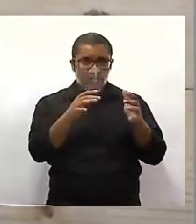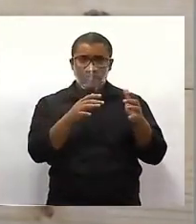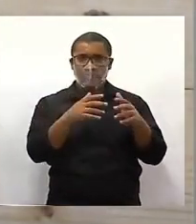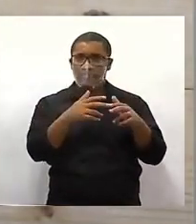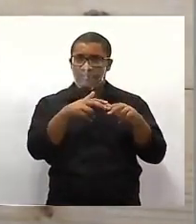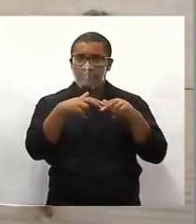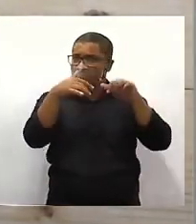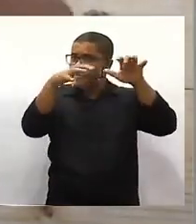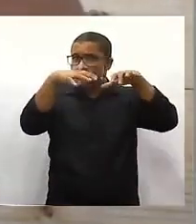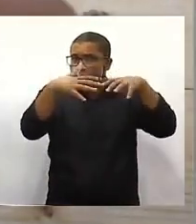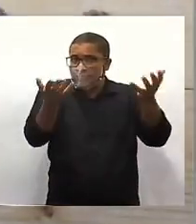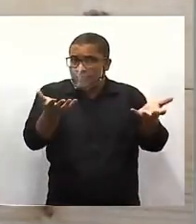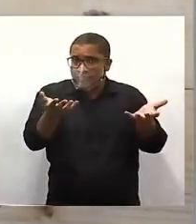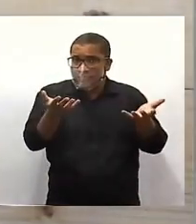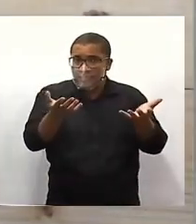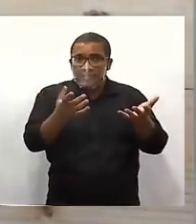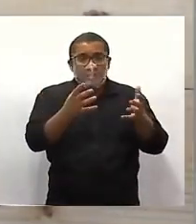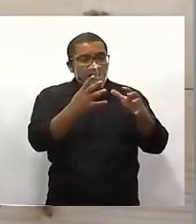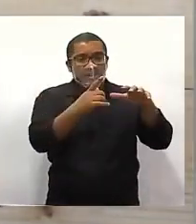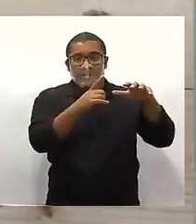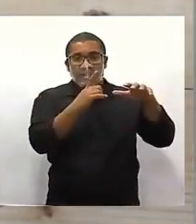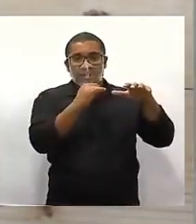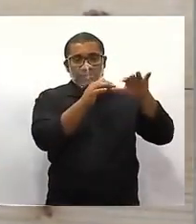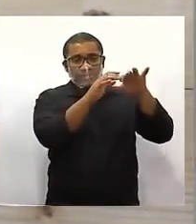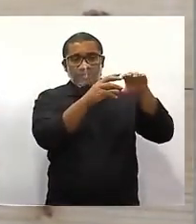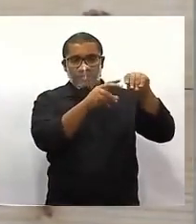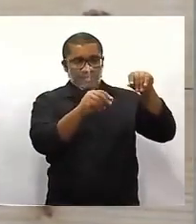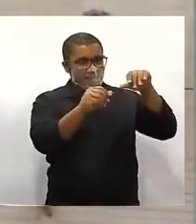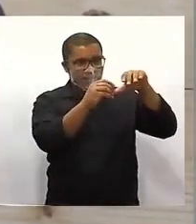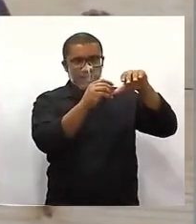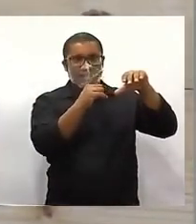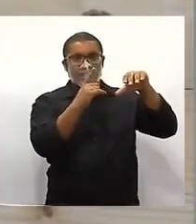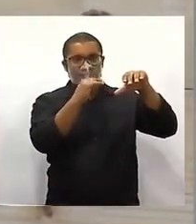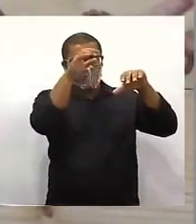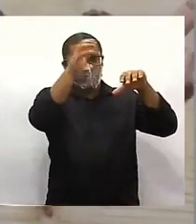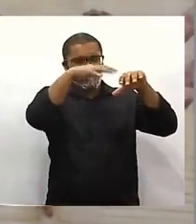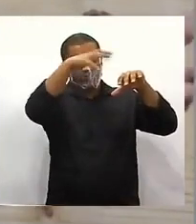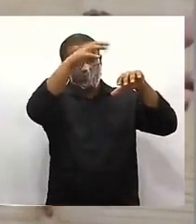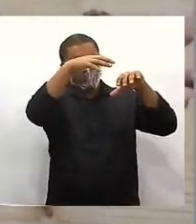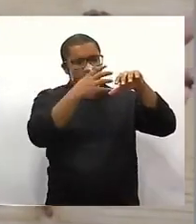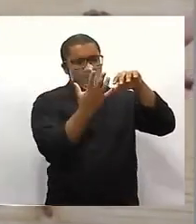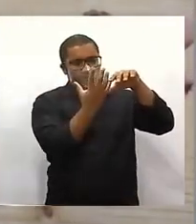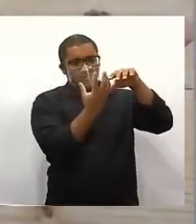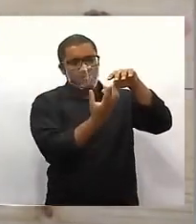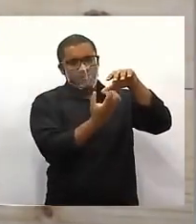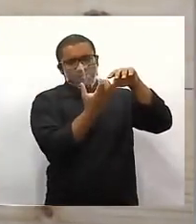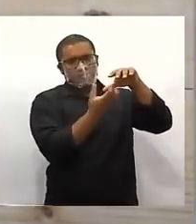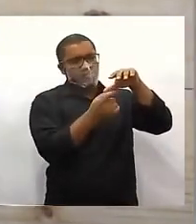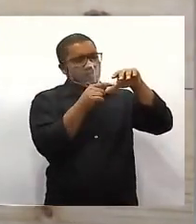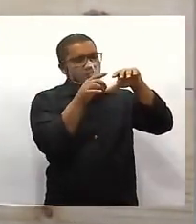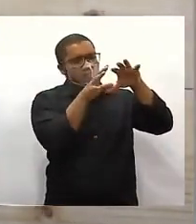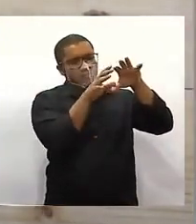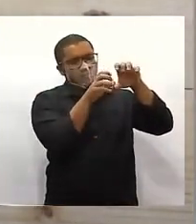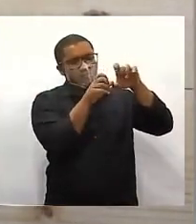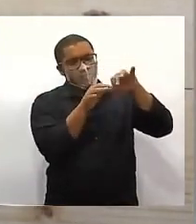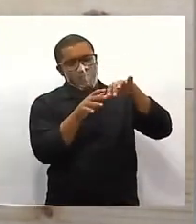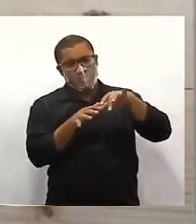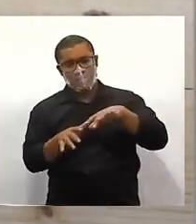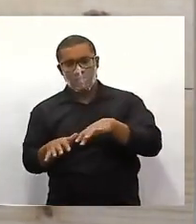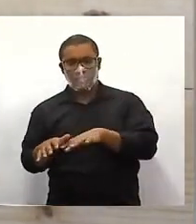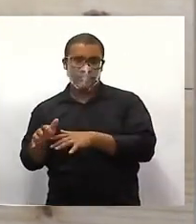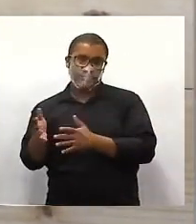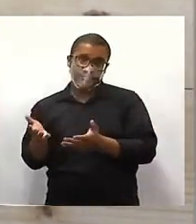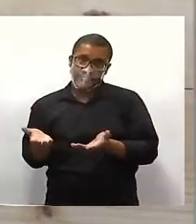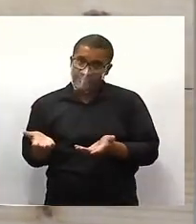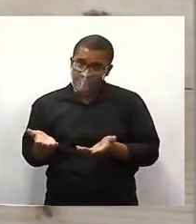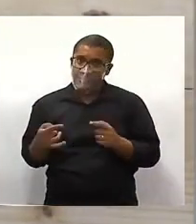processo, tá? Da infiltração, aí ela caiu, ela desabou. Então, isso não